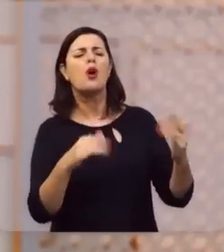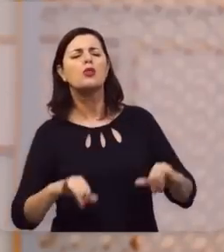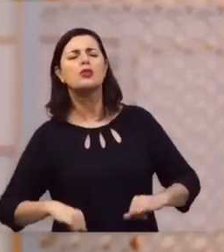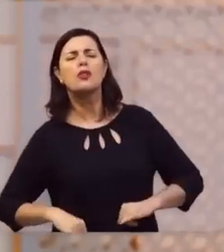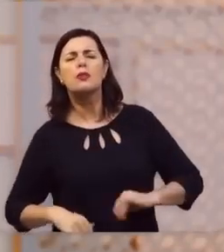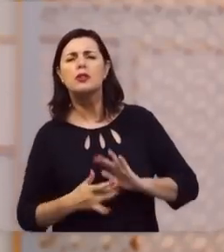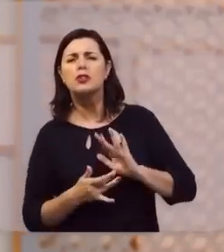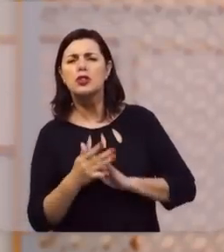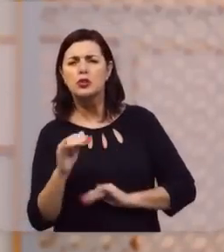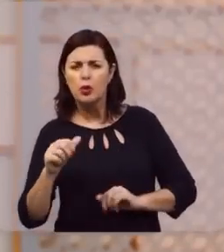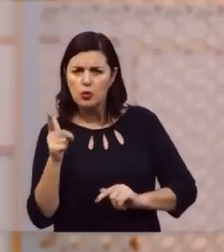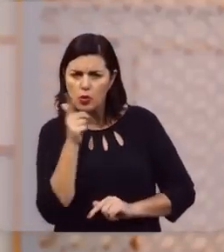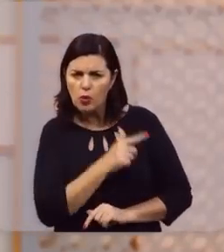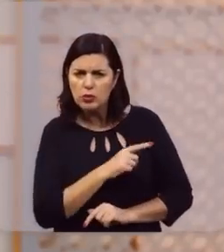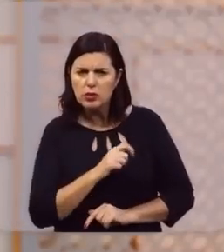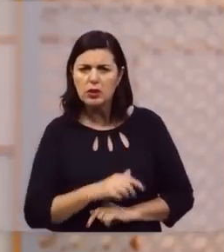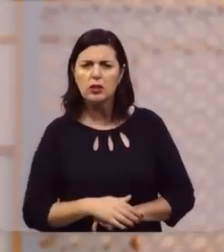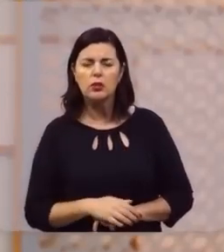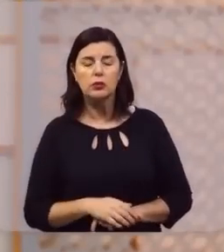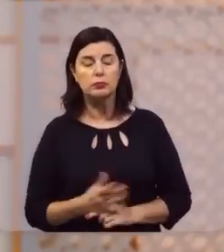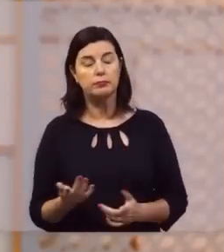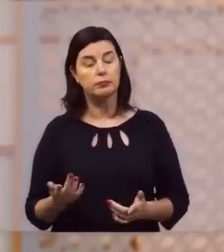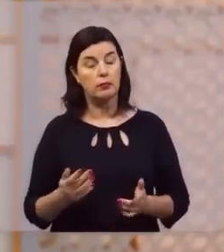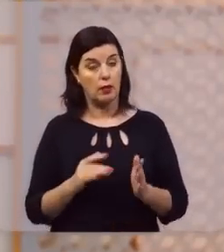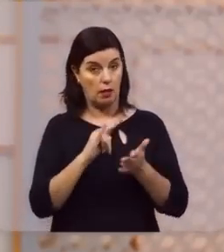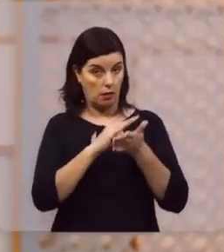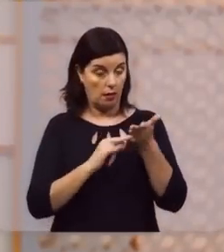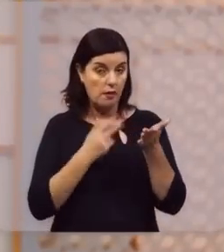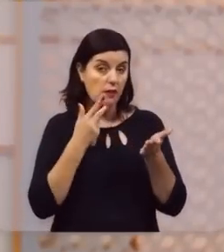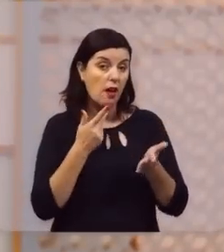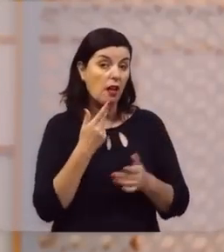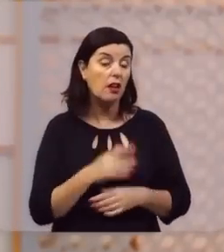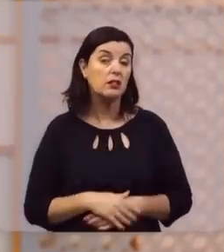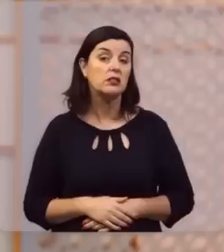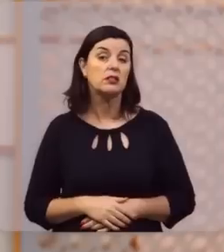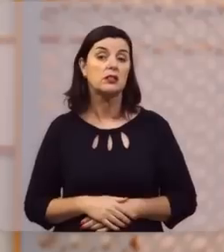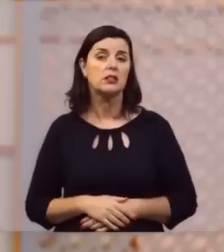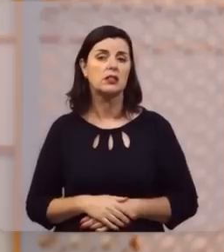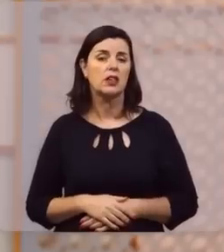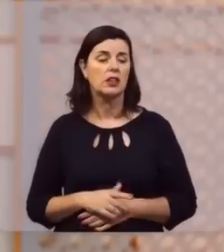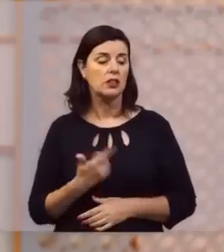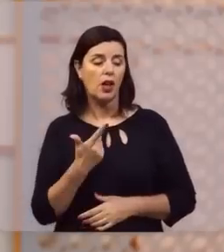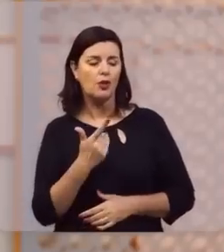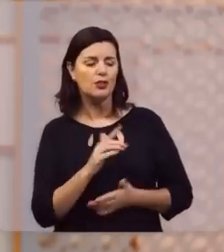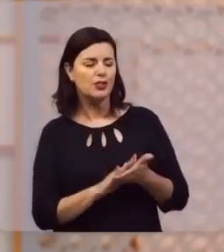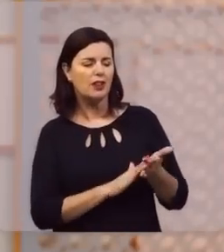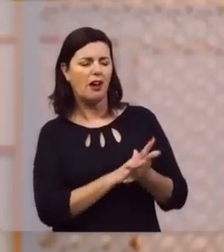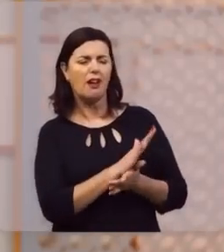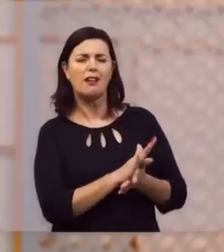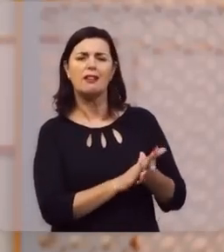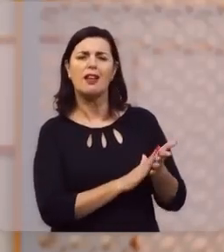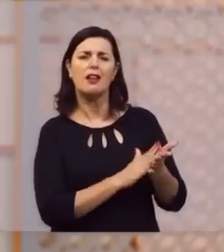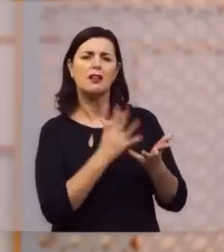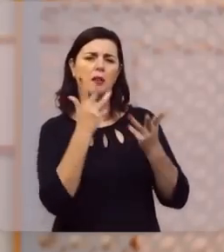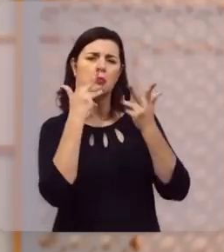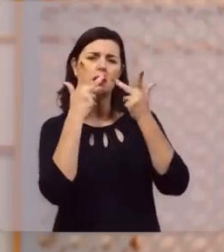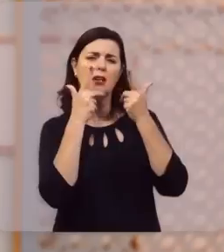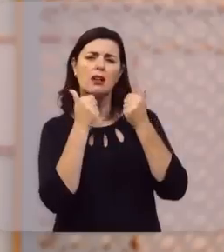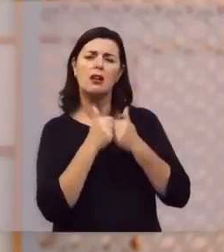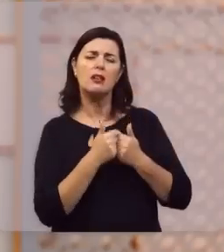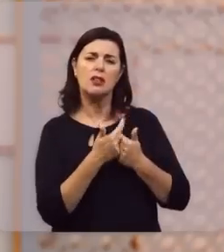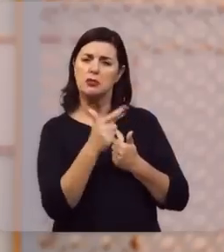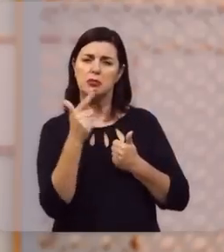sofrimento ele suportou na cruz diz o texto e que não havia nele aparência nem formosura